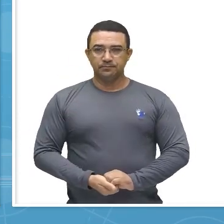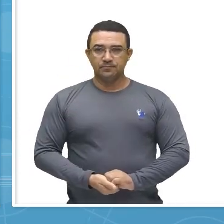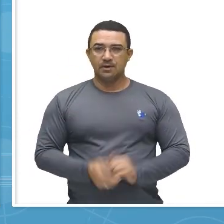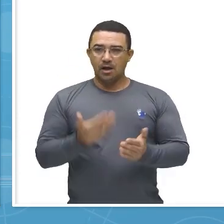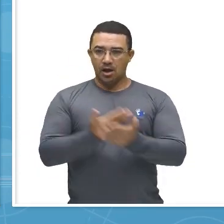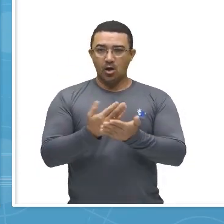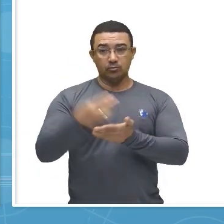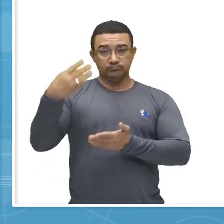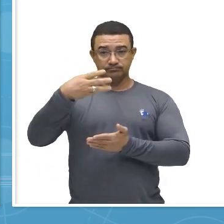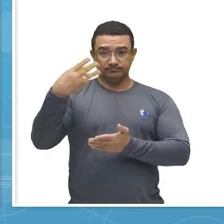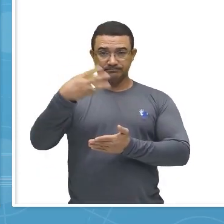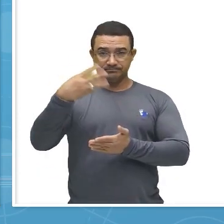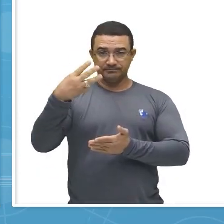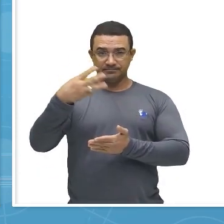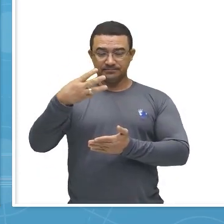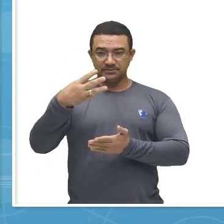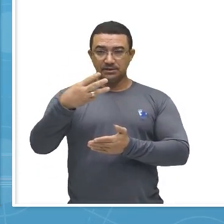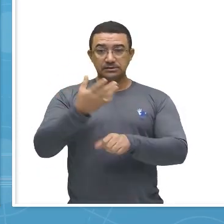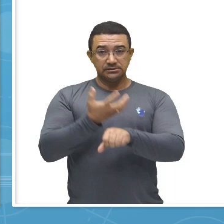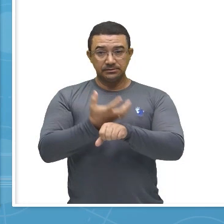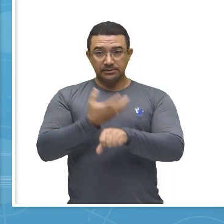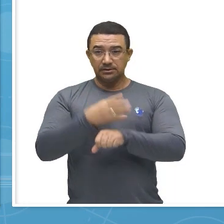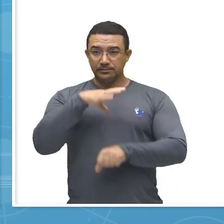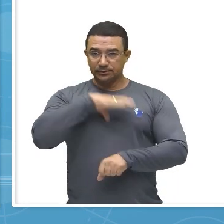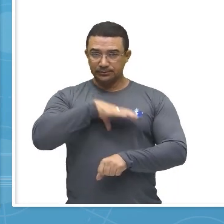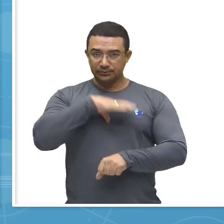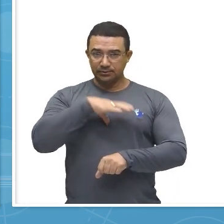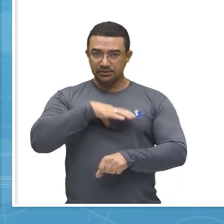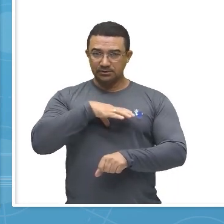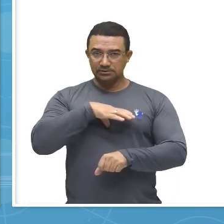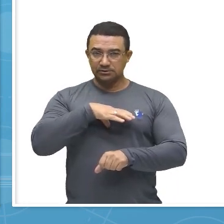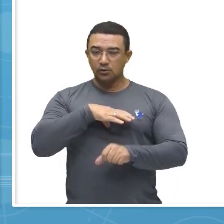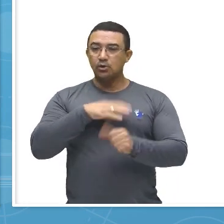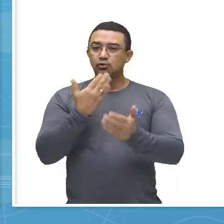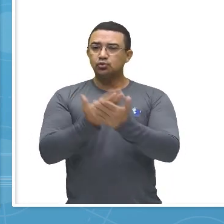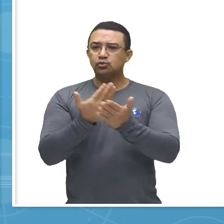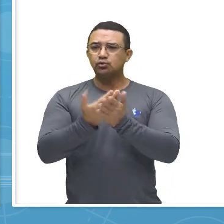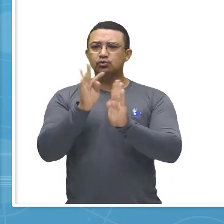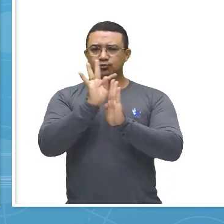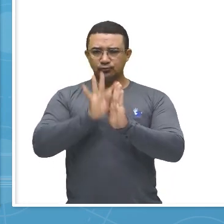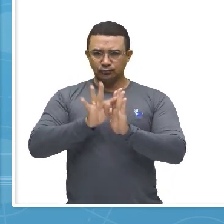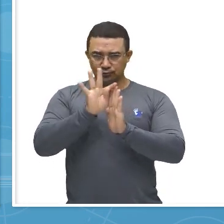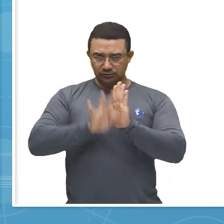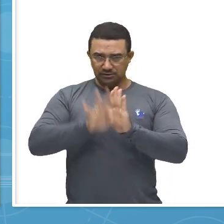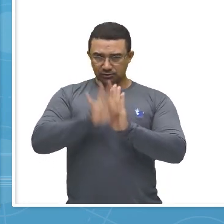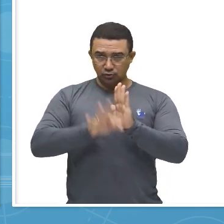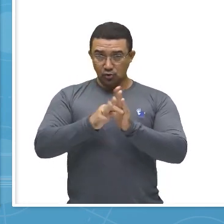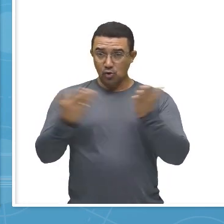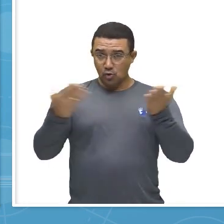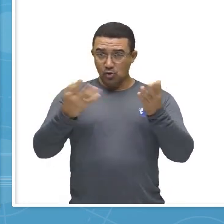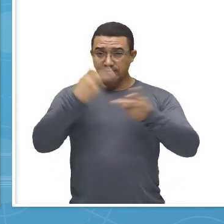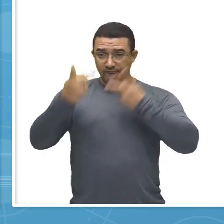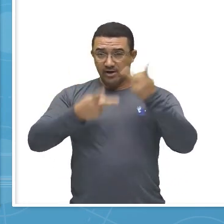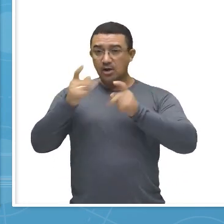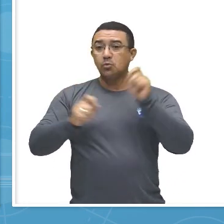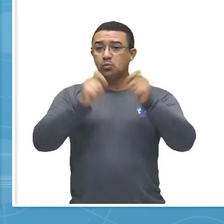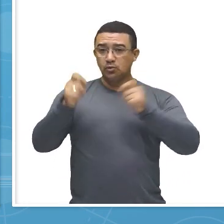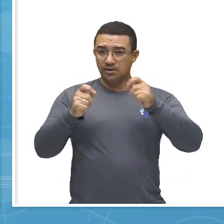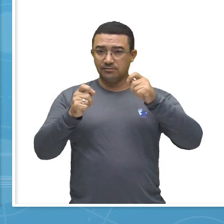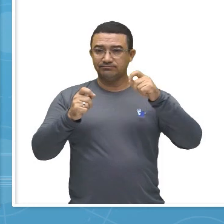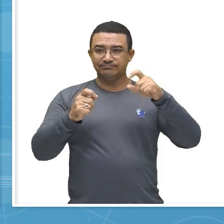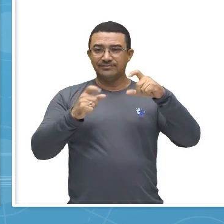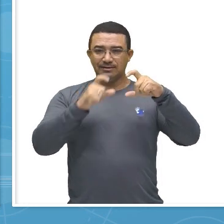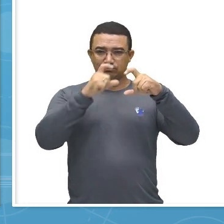Aula 33, língua portuguesa, estudos textuais. Vamos falar hoje sobre charge